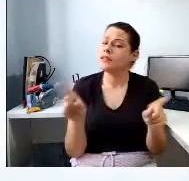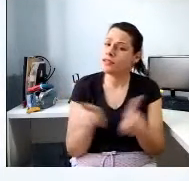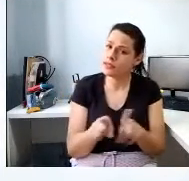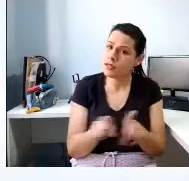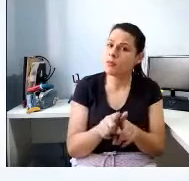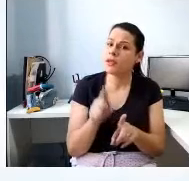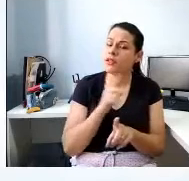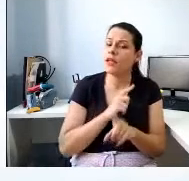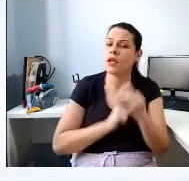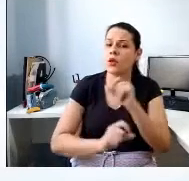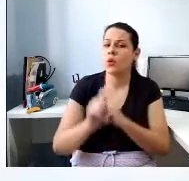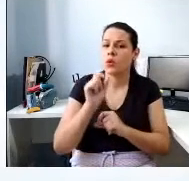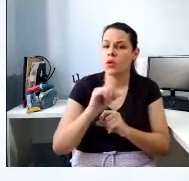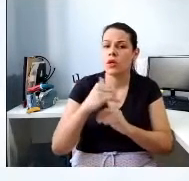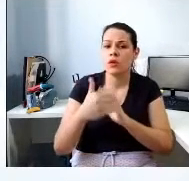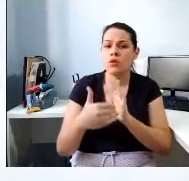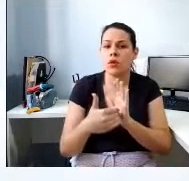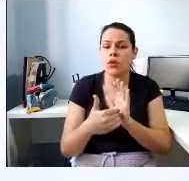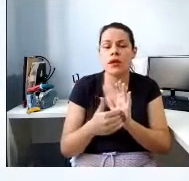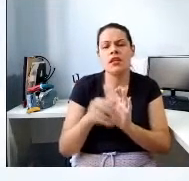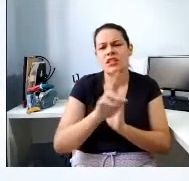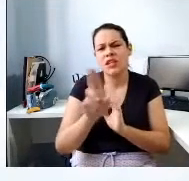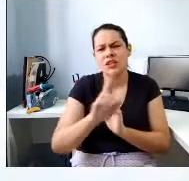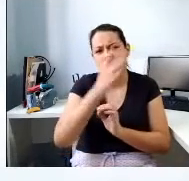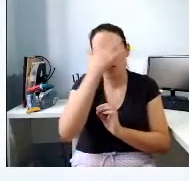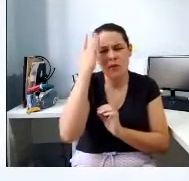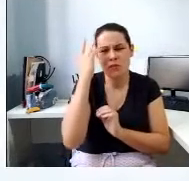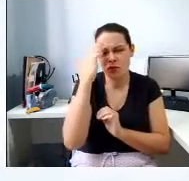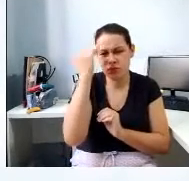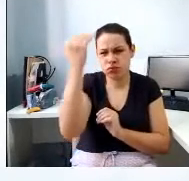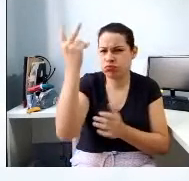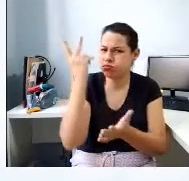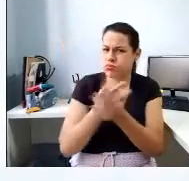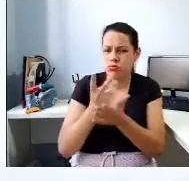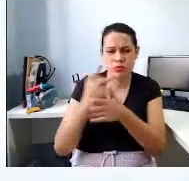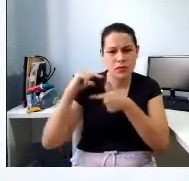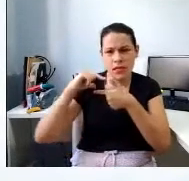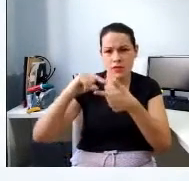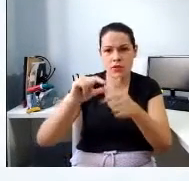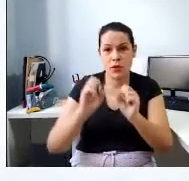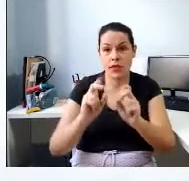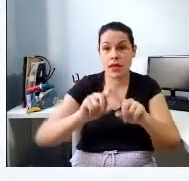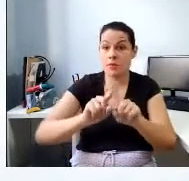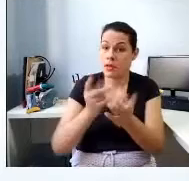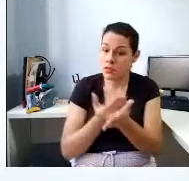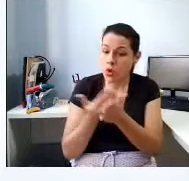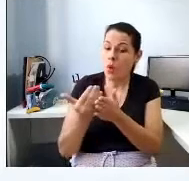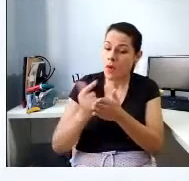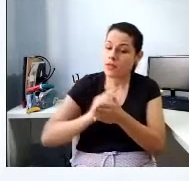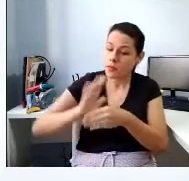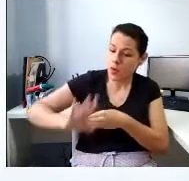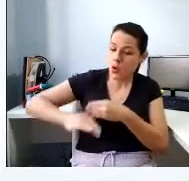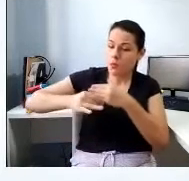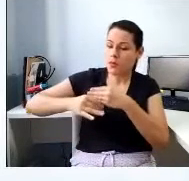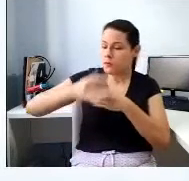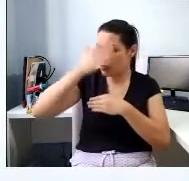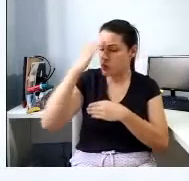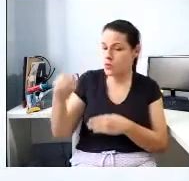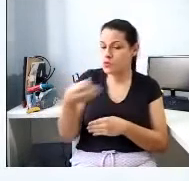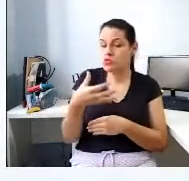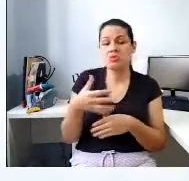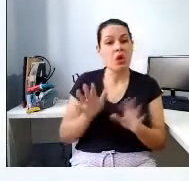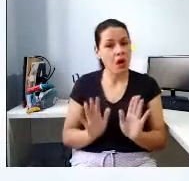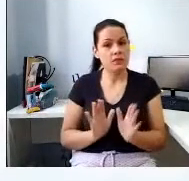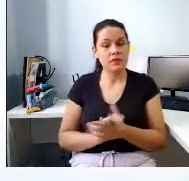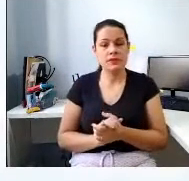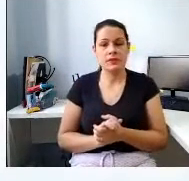lado você consolida os grandes nomes, né, os nomes mais tradicionais da política, mas começa a aparecer novidades interessantes no radar. Eu acho que